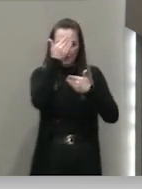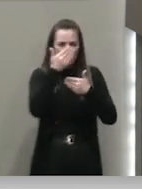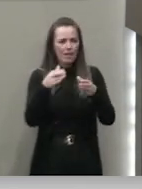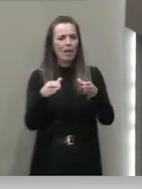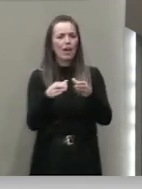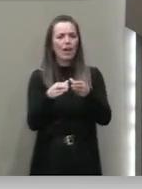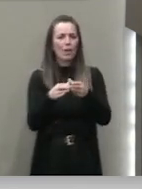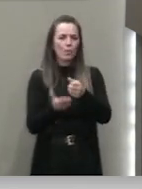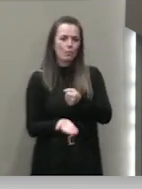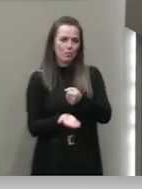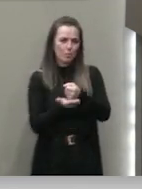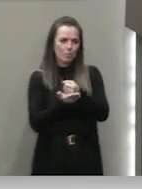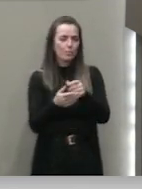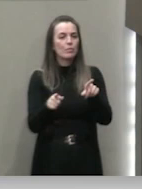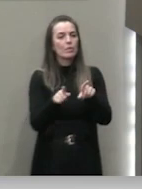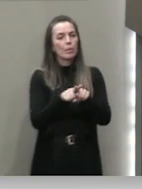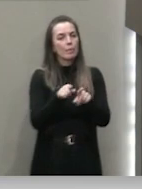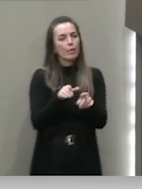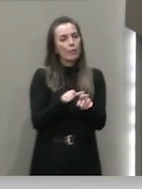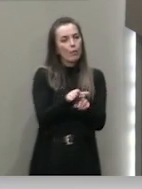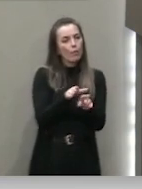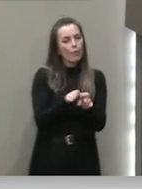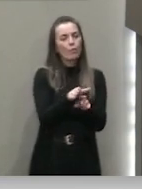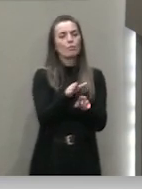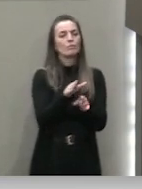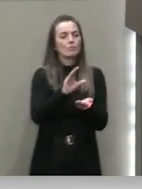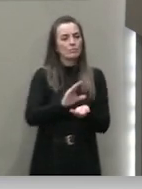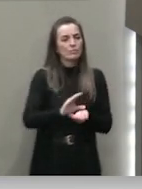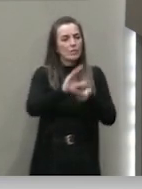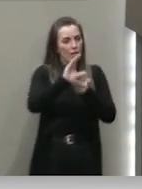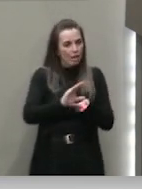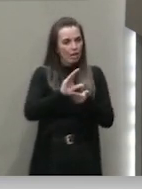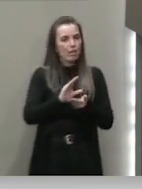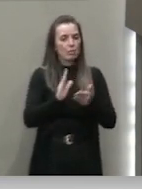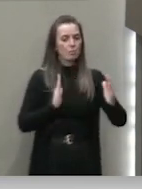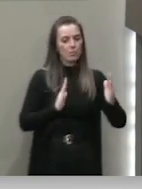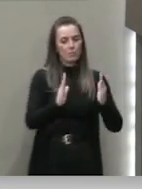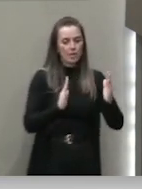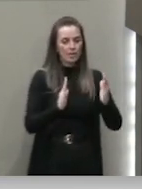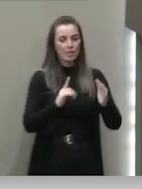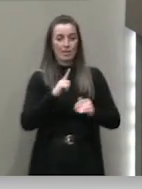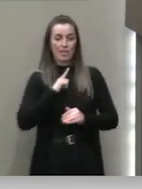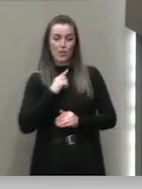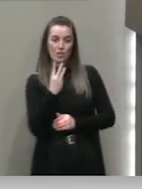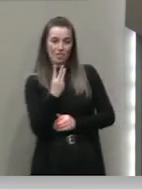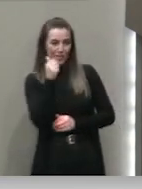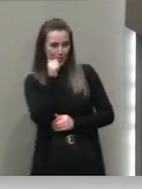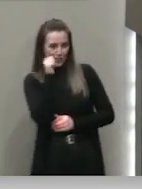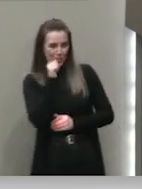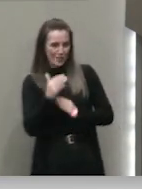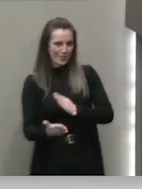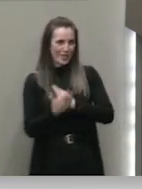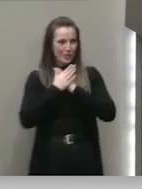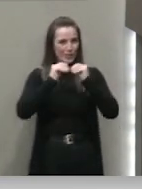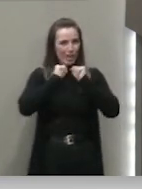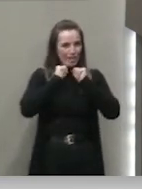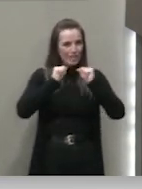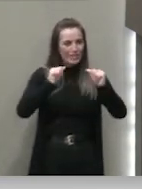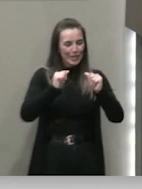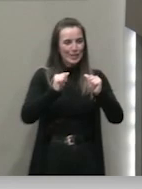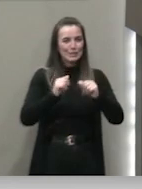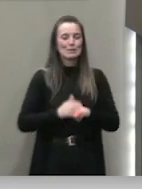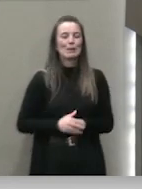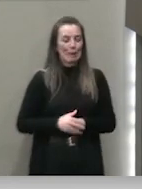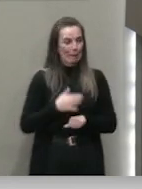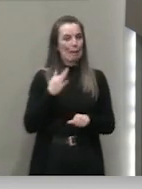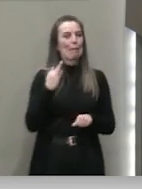ao conselho do mandato, ao meu gabinete, essas 3 mulheres guerreiras que diariamente me aguentam, porque não é